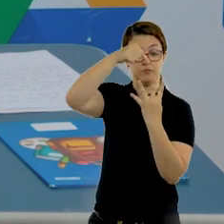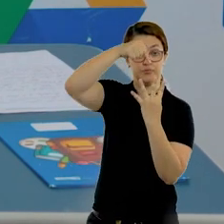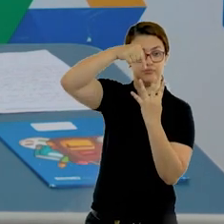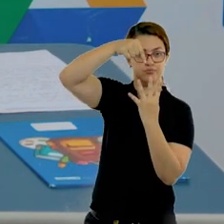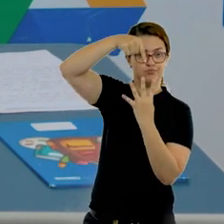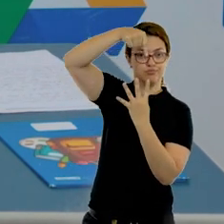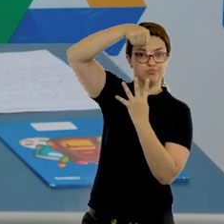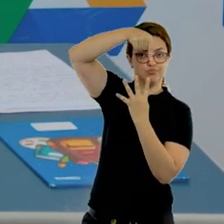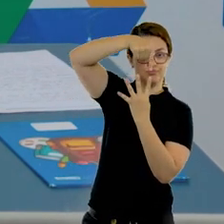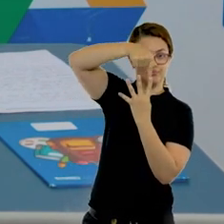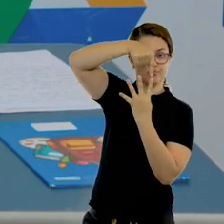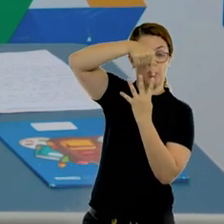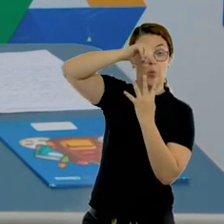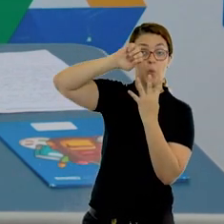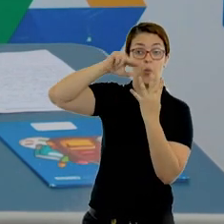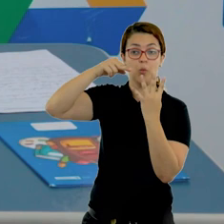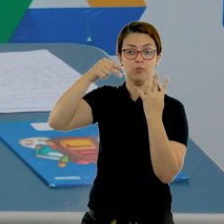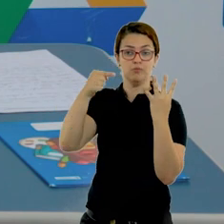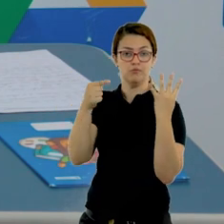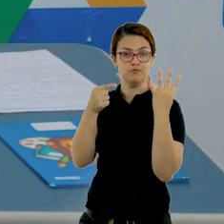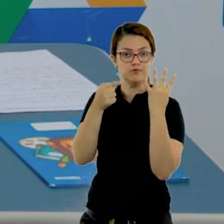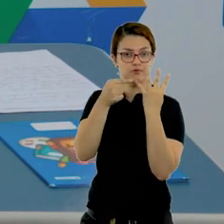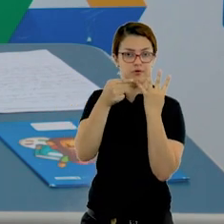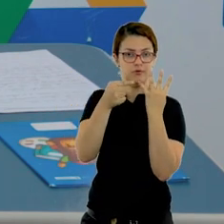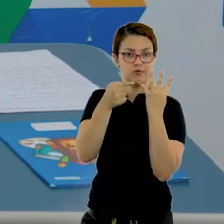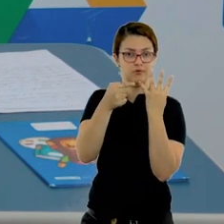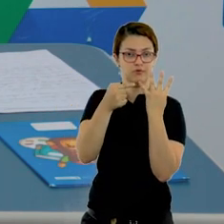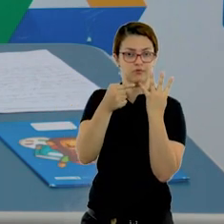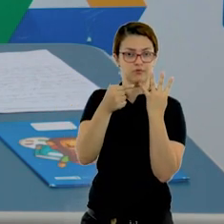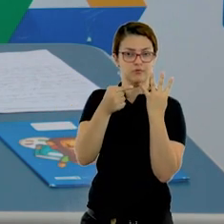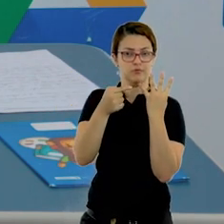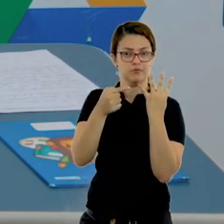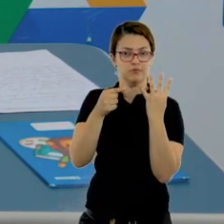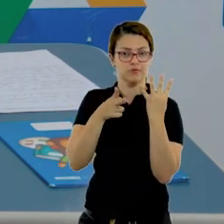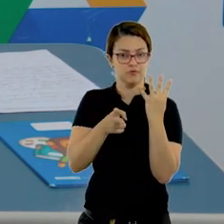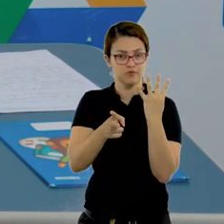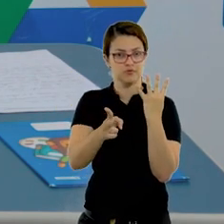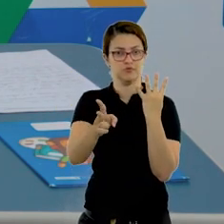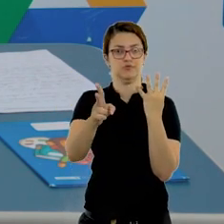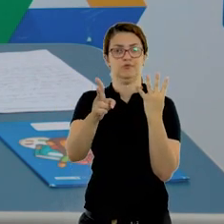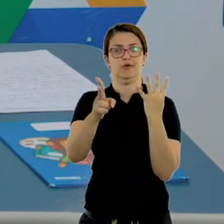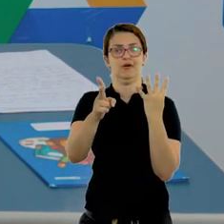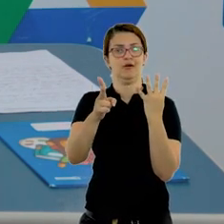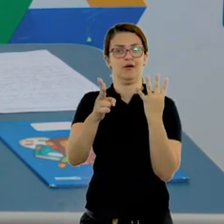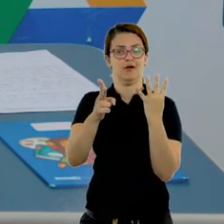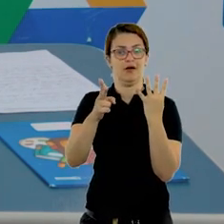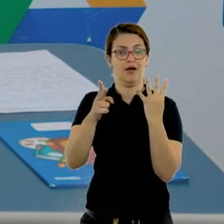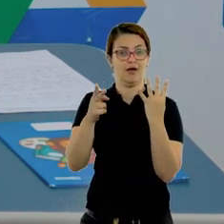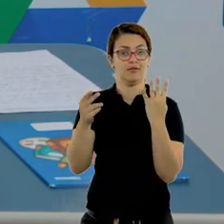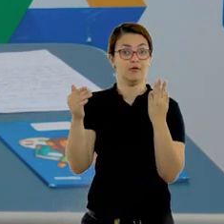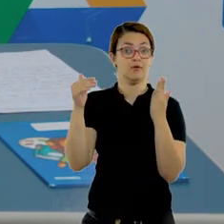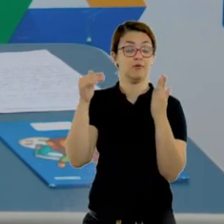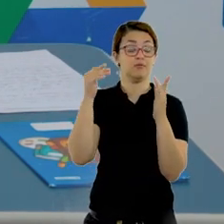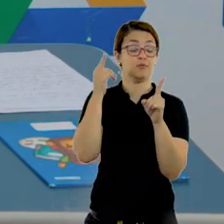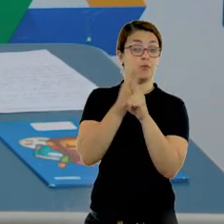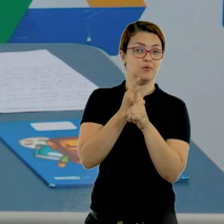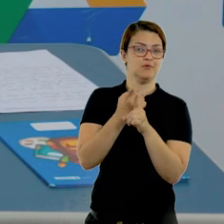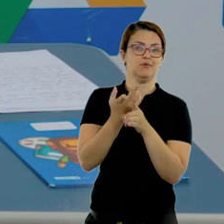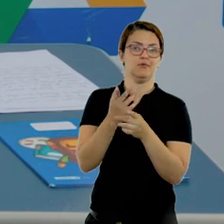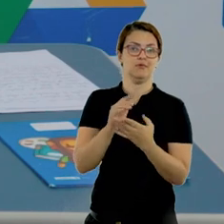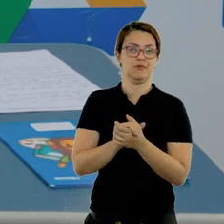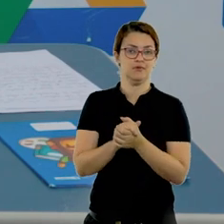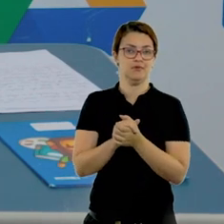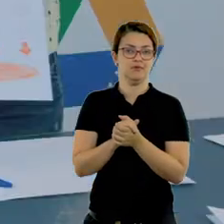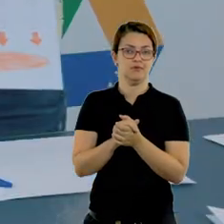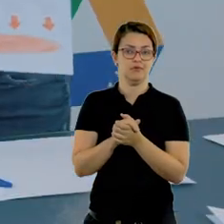somar 5 para encontrar a posição seguinte, na horizontal ou na vertical. Depois, somar 5 novamente e continuar assim